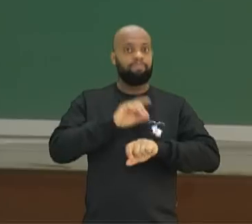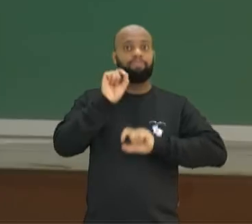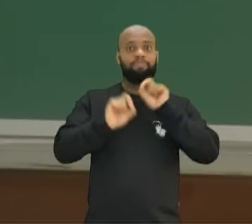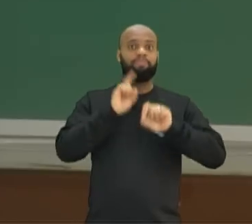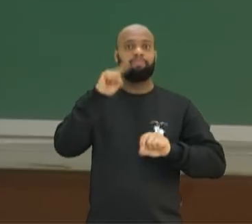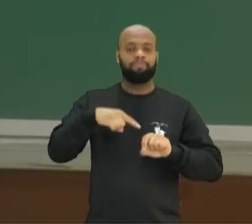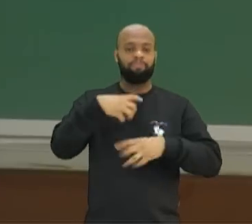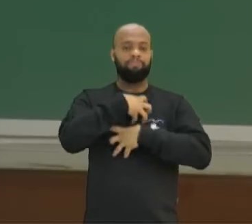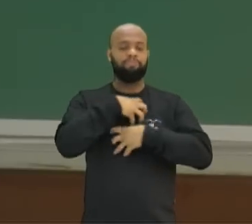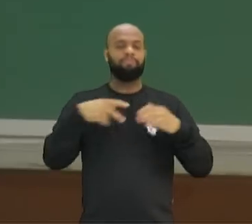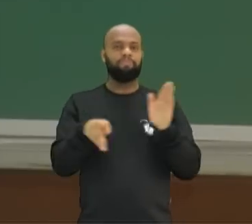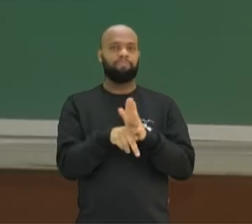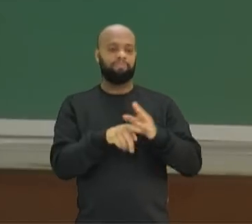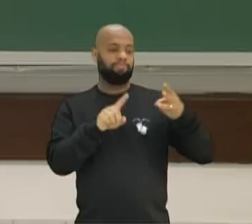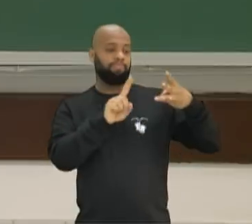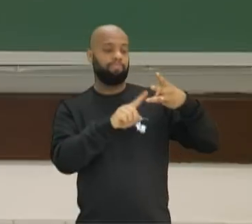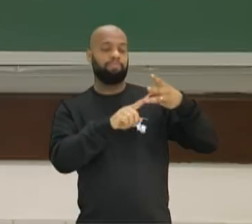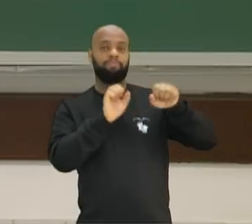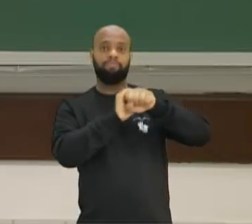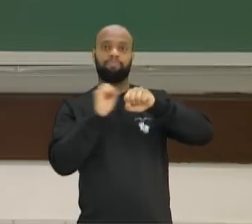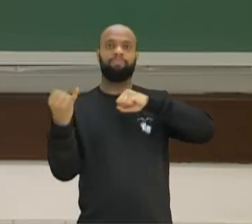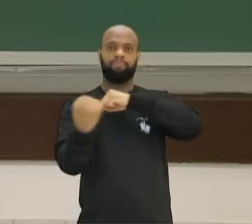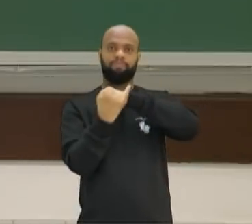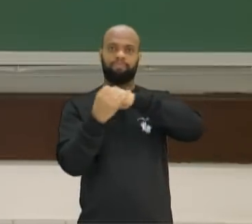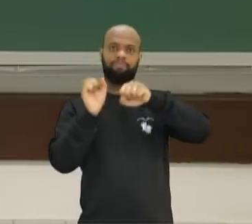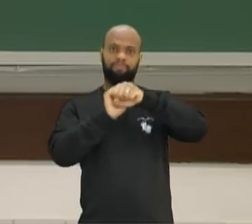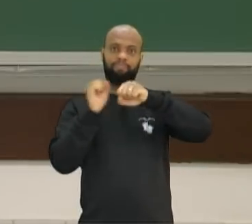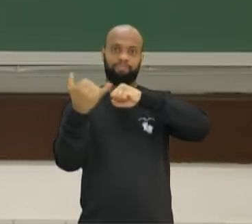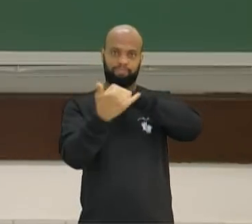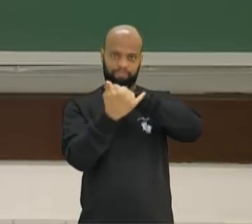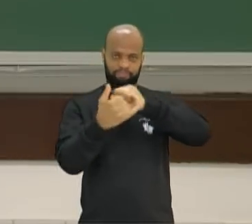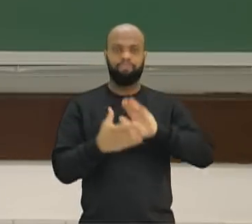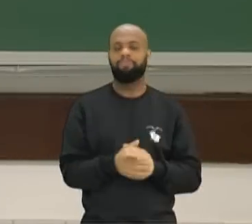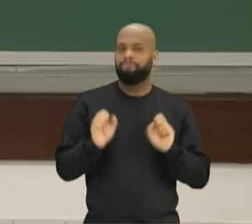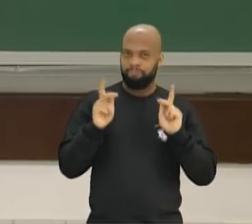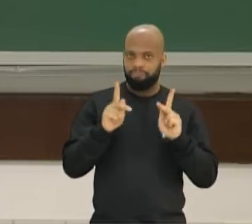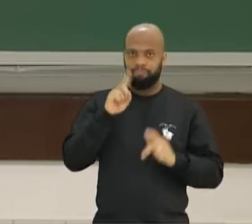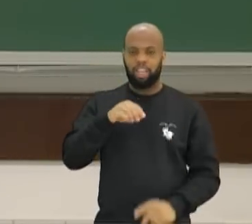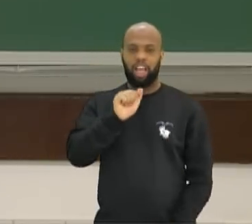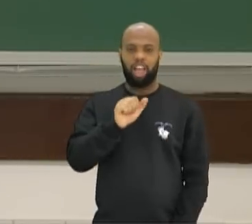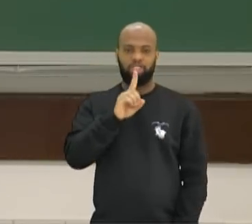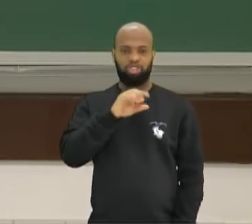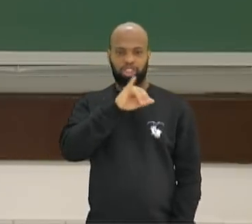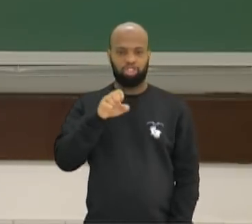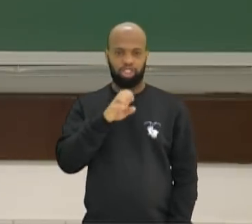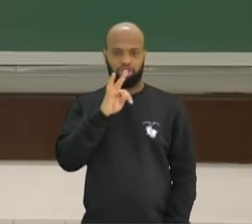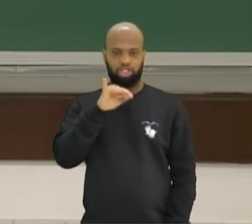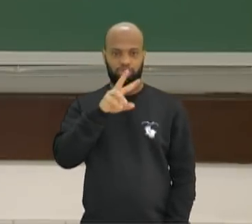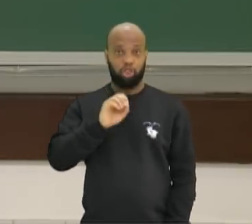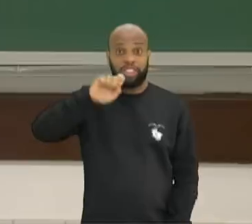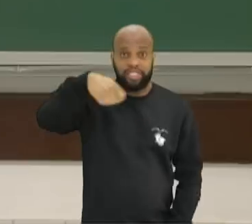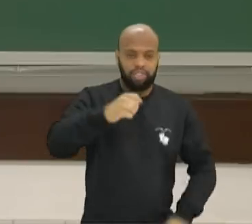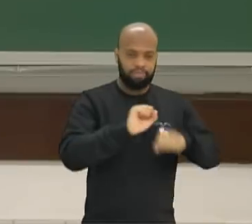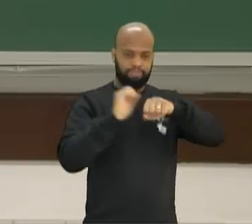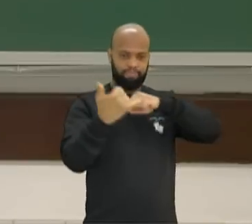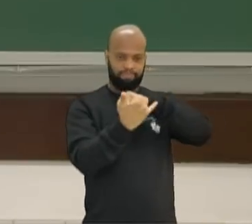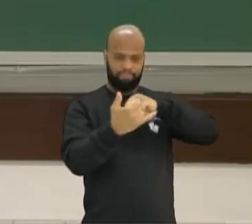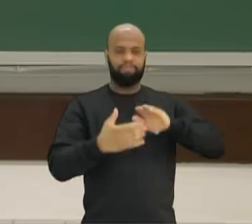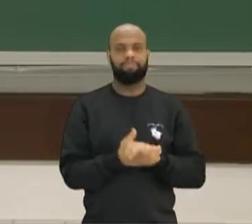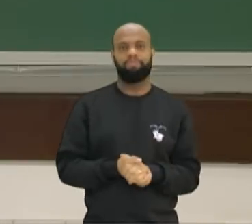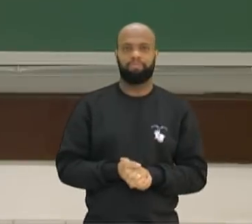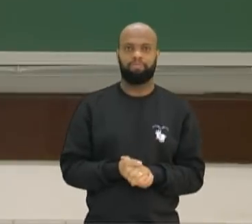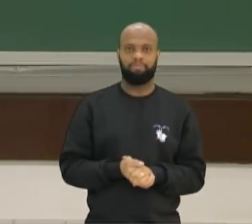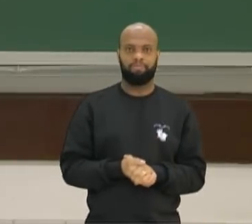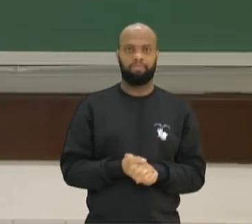vai assumir a função de adjetivo, certo? É um adjetivo ali dessa só, né? Dessa pessoa